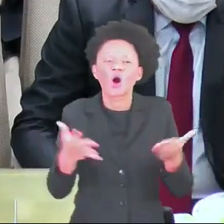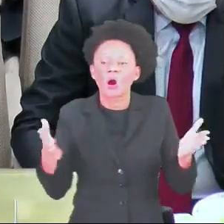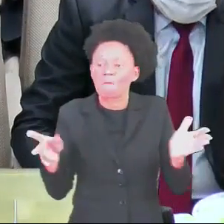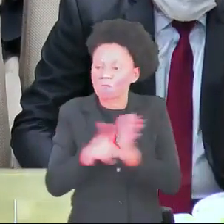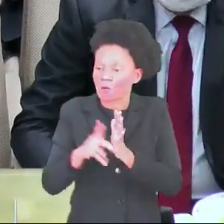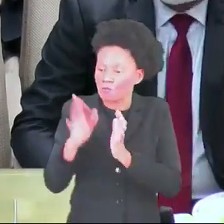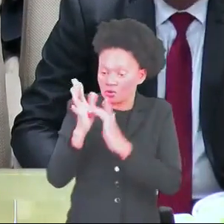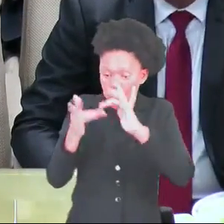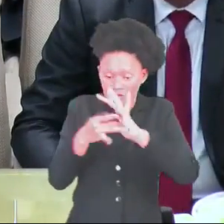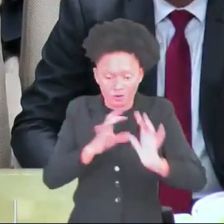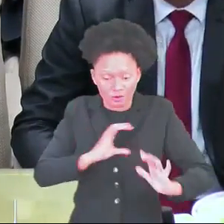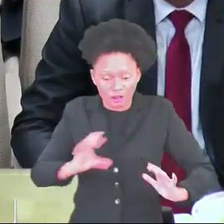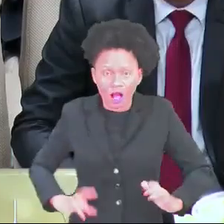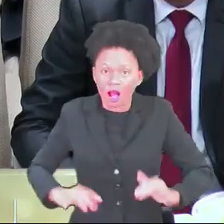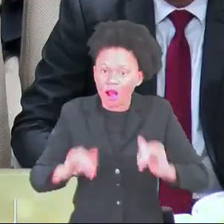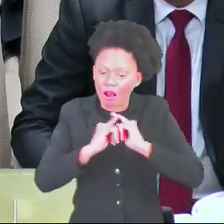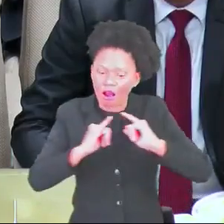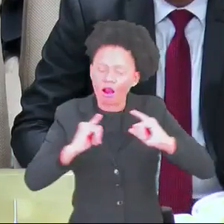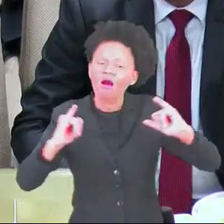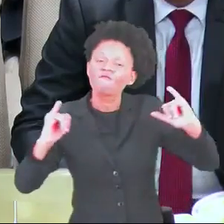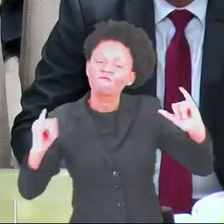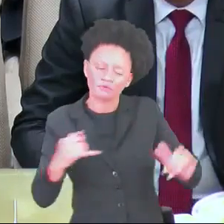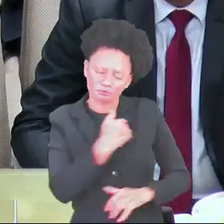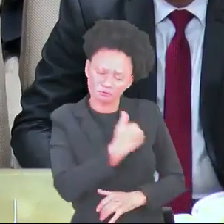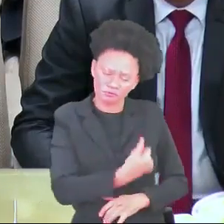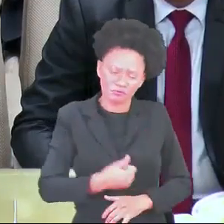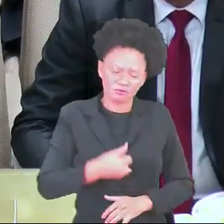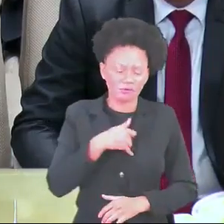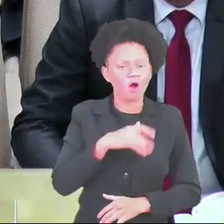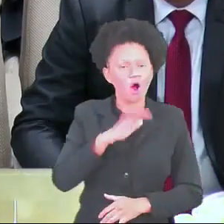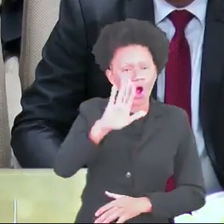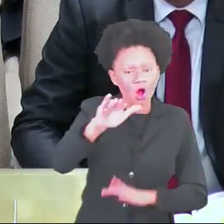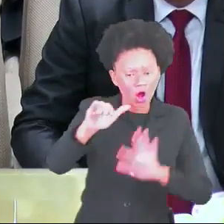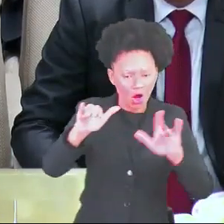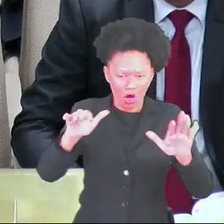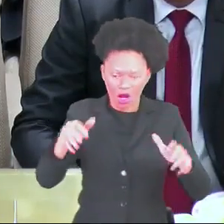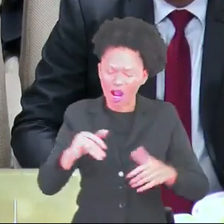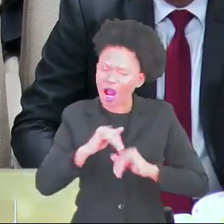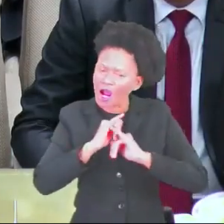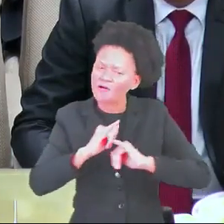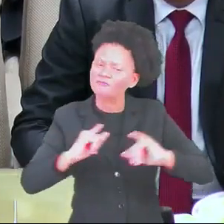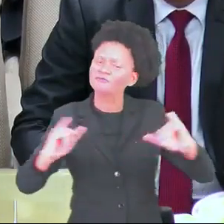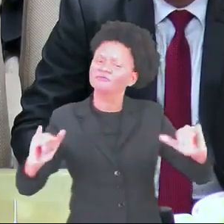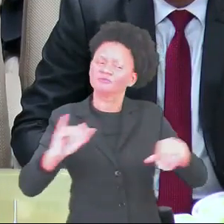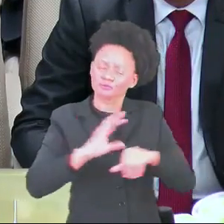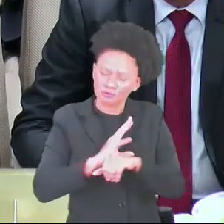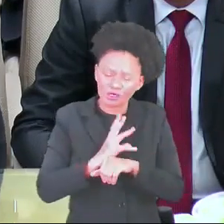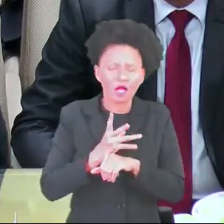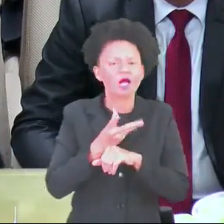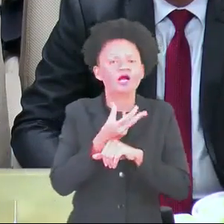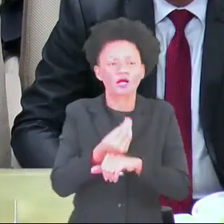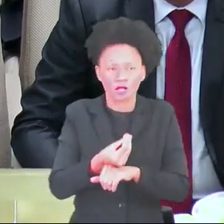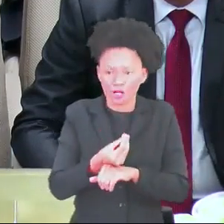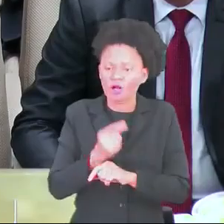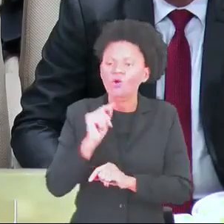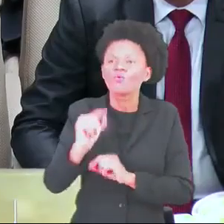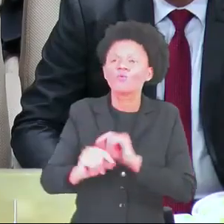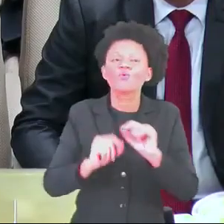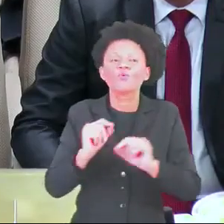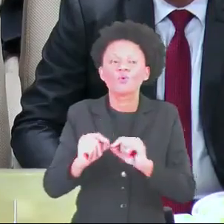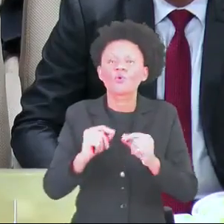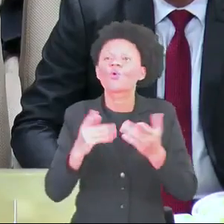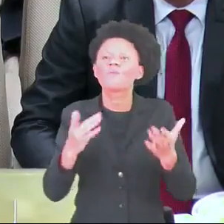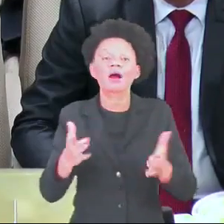Cristo falando para o apóstolo João, dizendo para ele: olha, diga para a igreja comprar lá de mim,